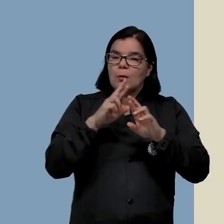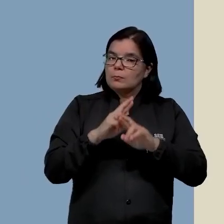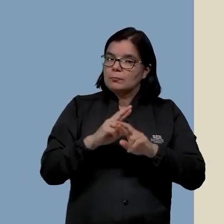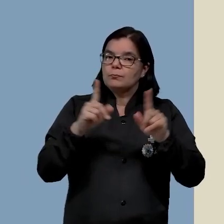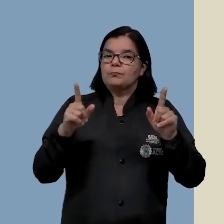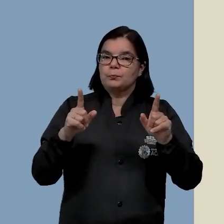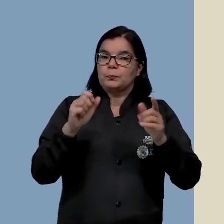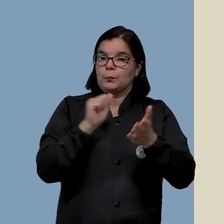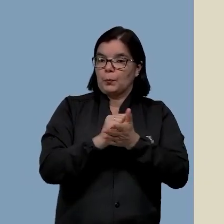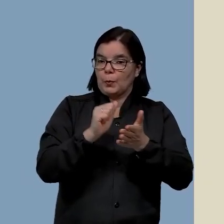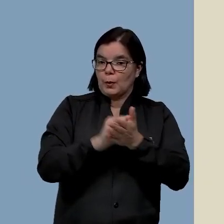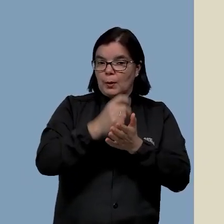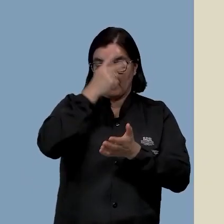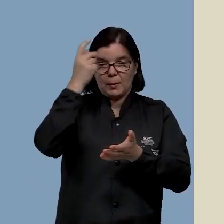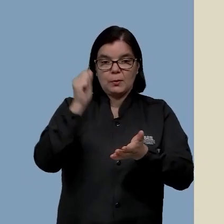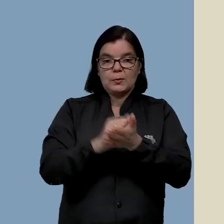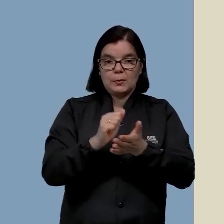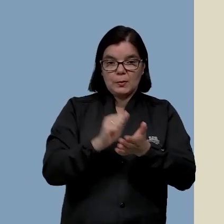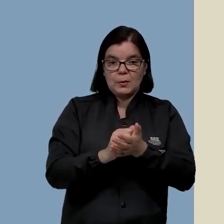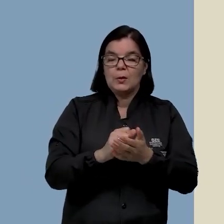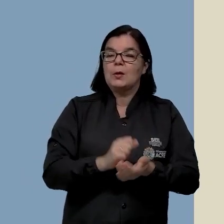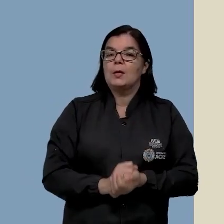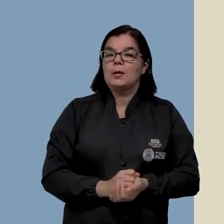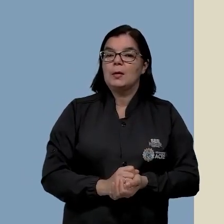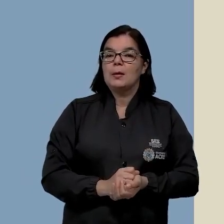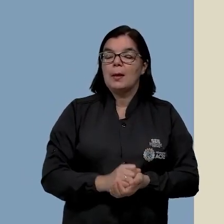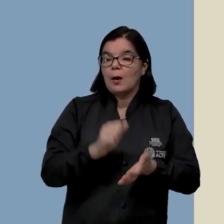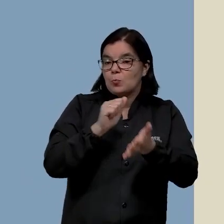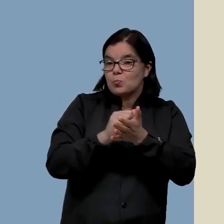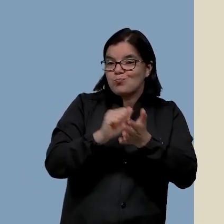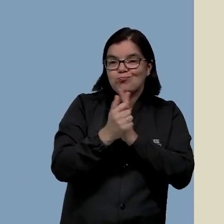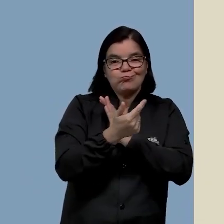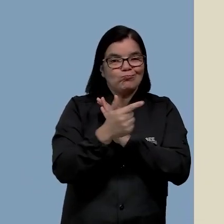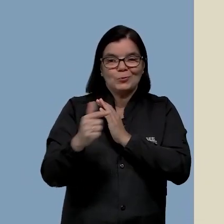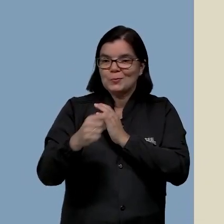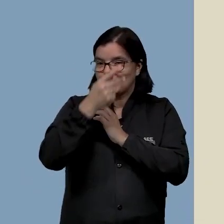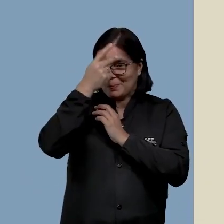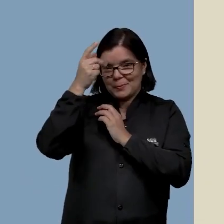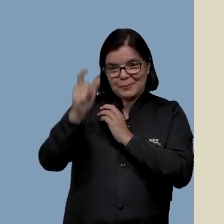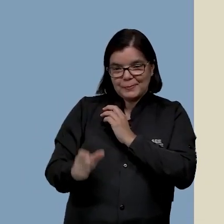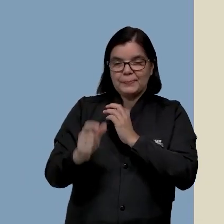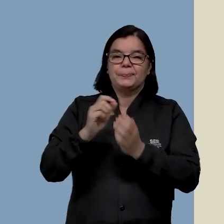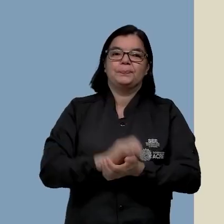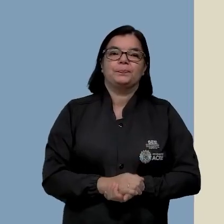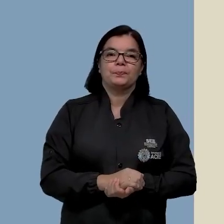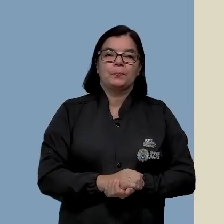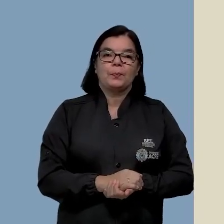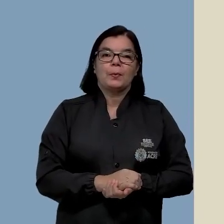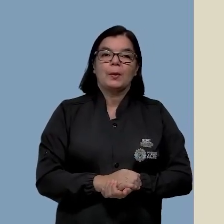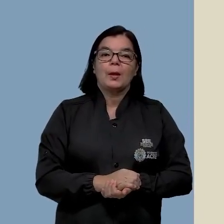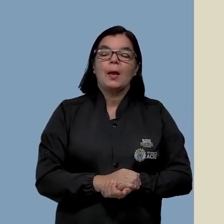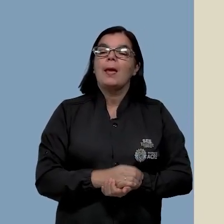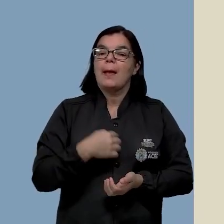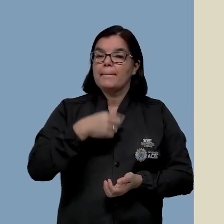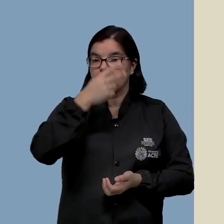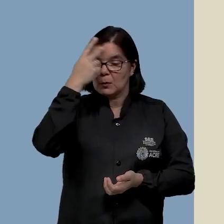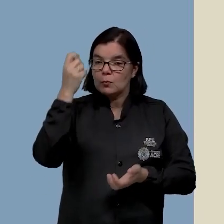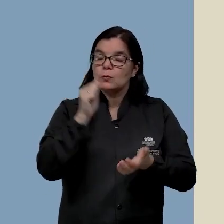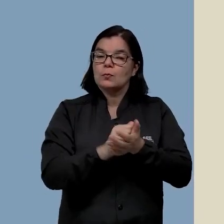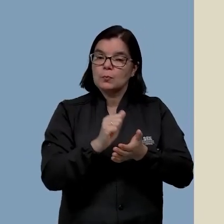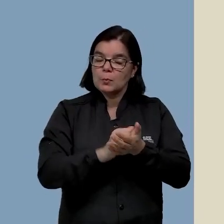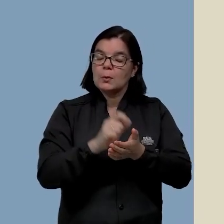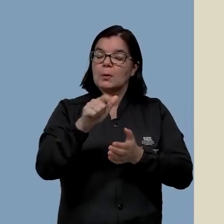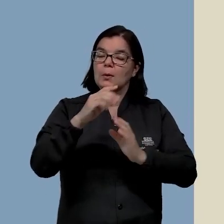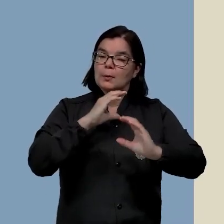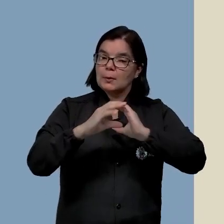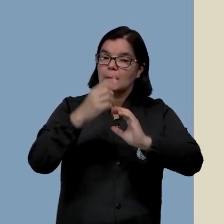diferença entre composição autoral e composição não autoral. A autoral, ela é uma obra